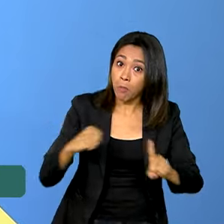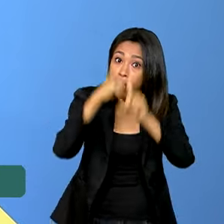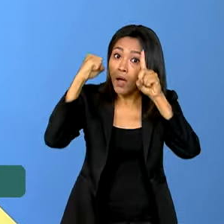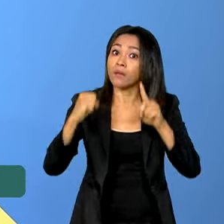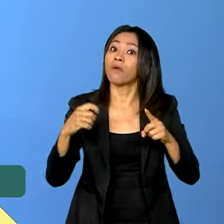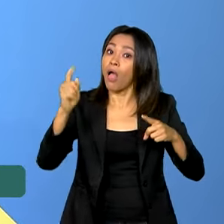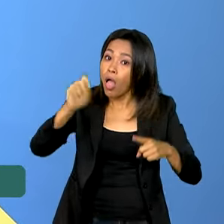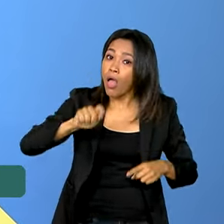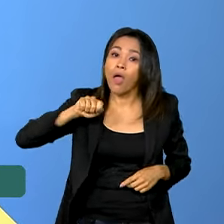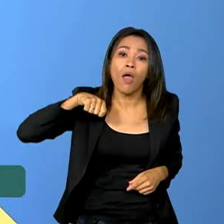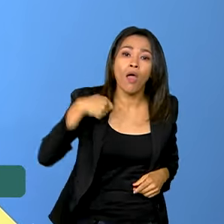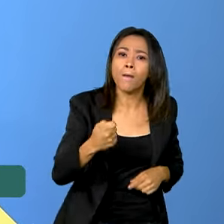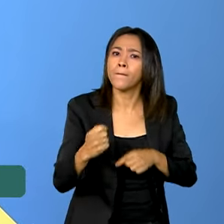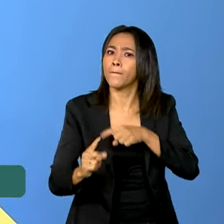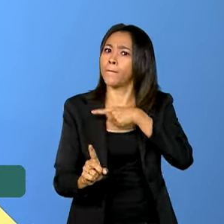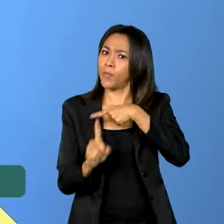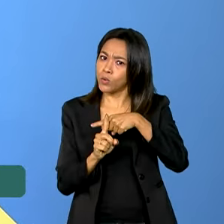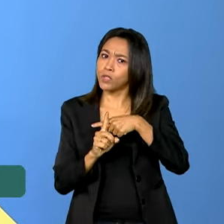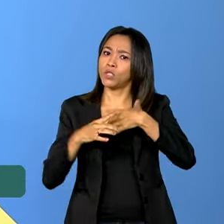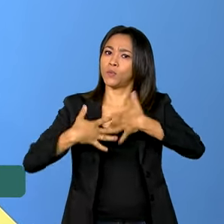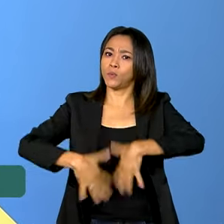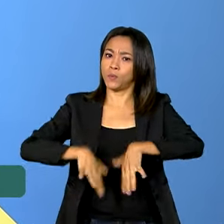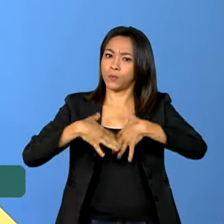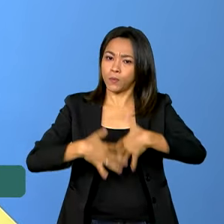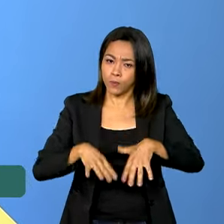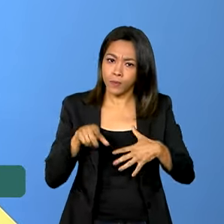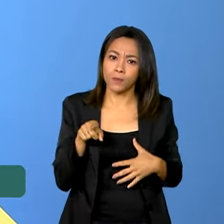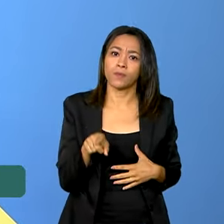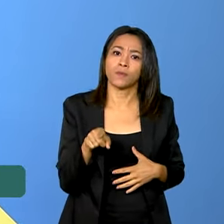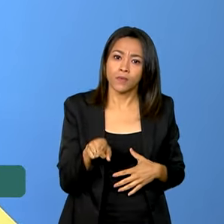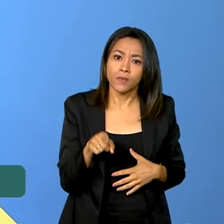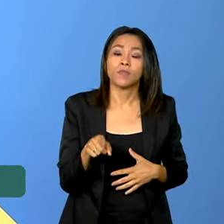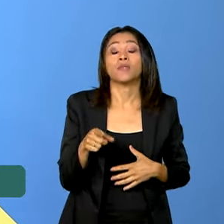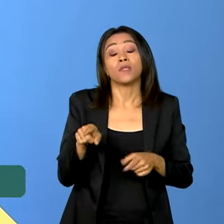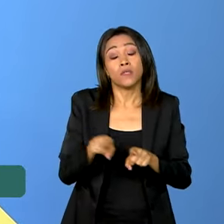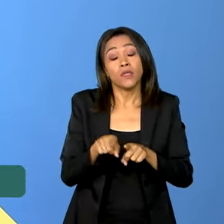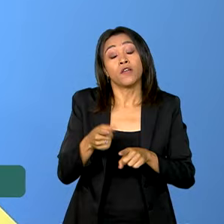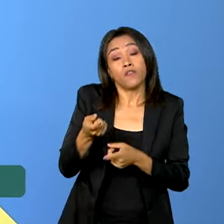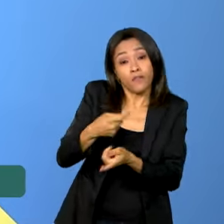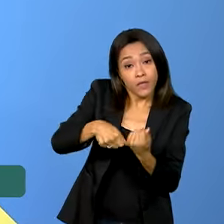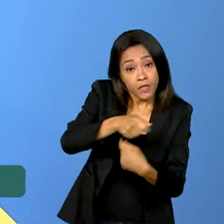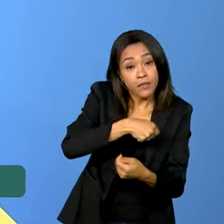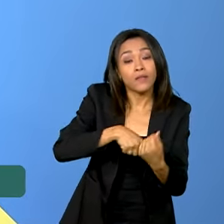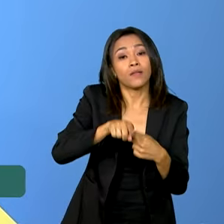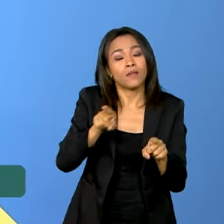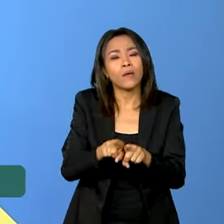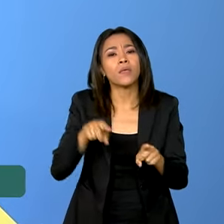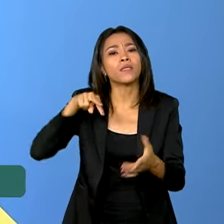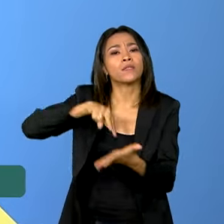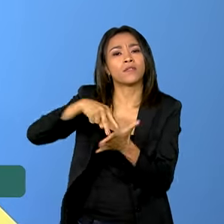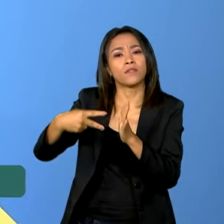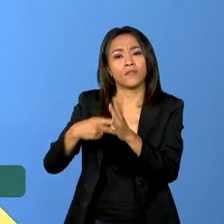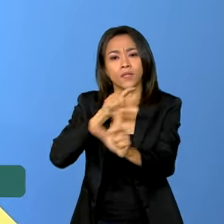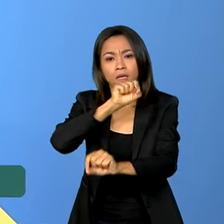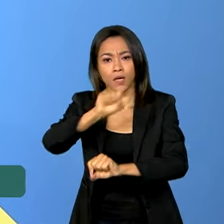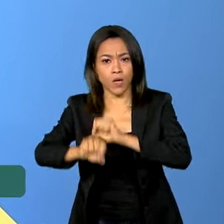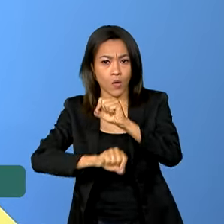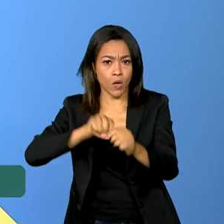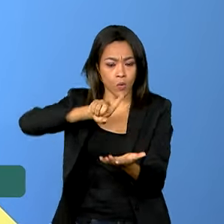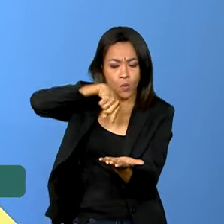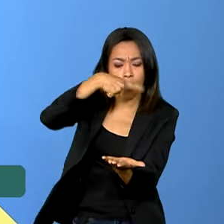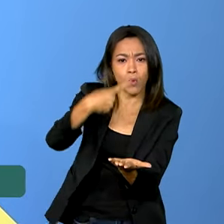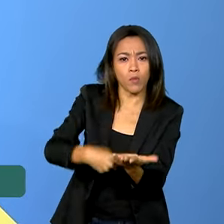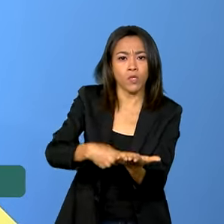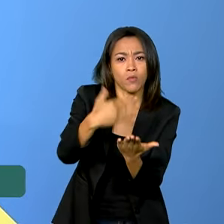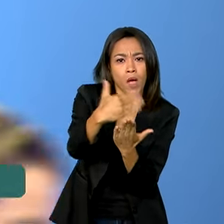eles vão além de simplesmente esses impactos financeiros e econômicos. Eles também representam uma agenda de